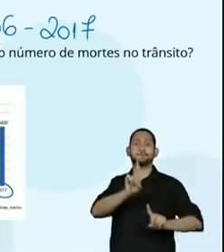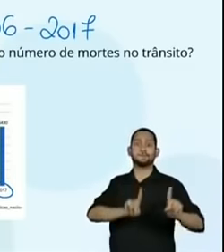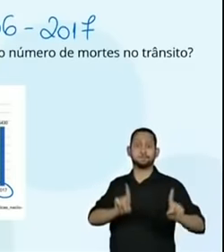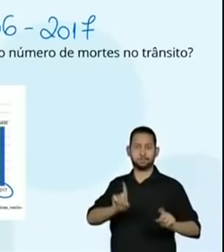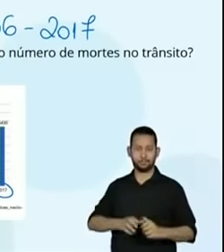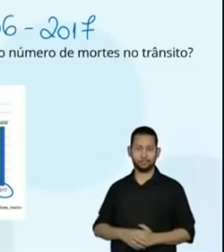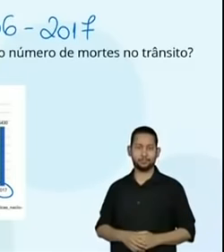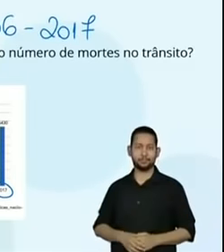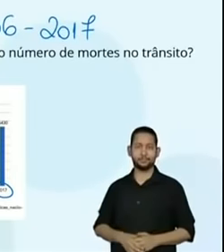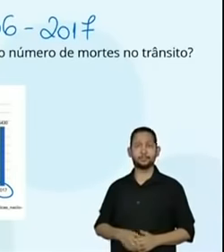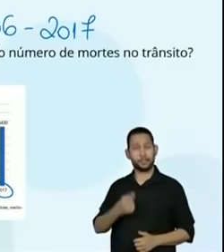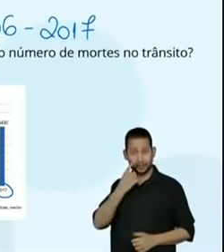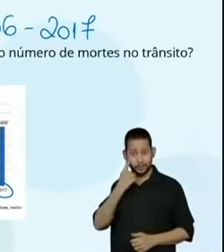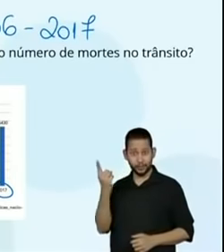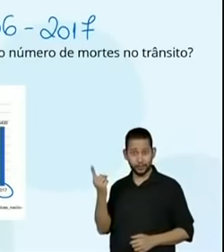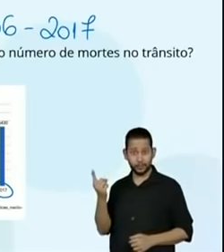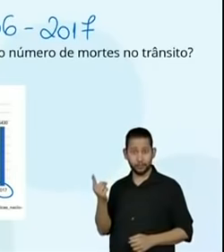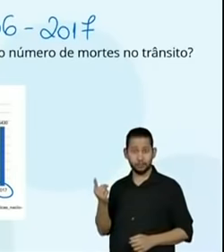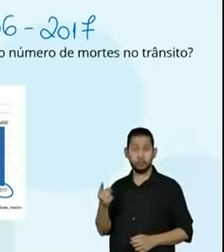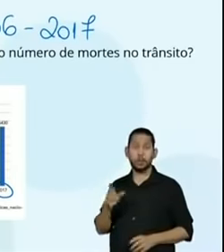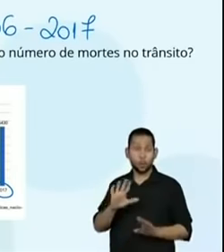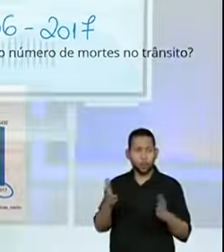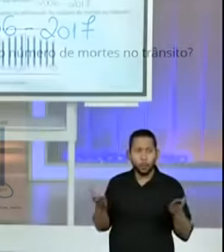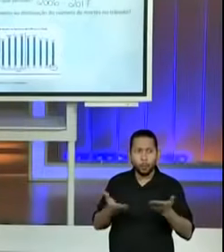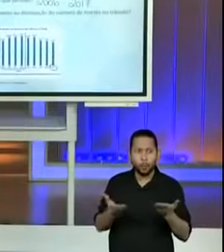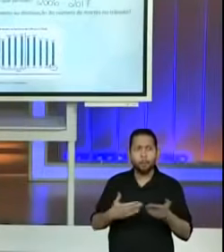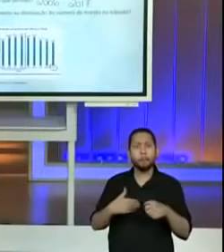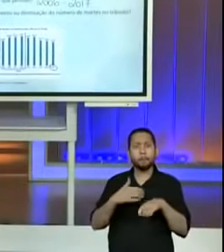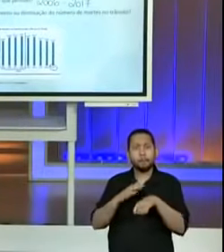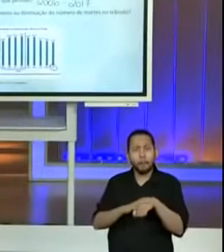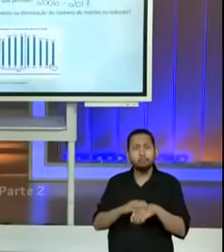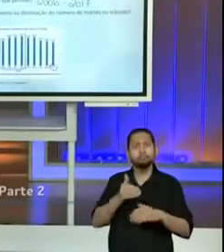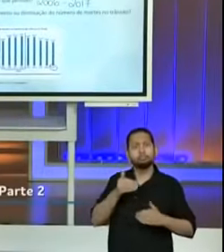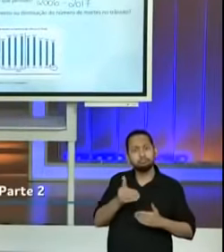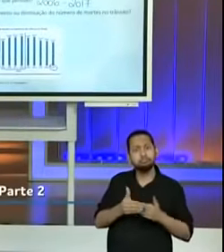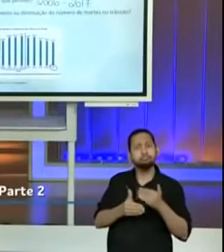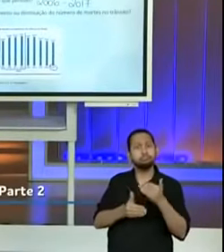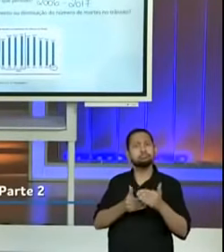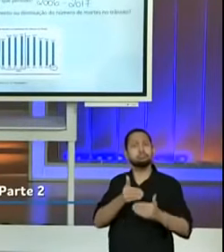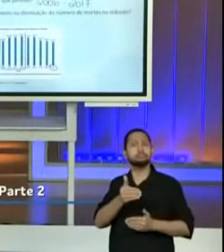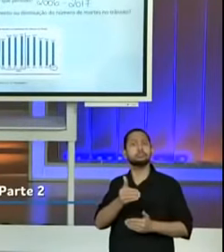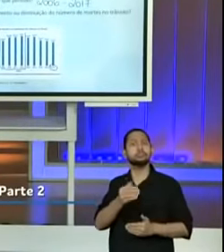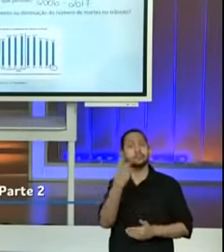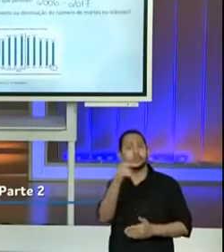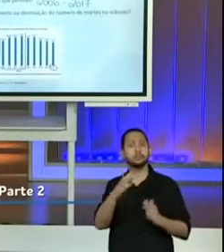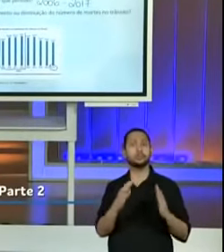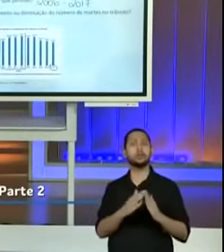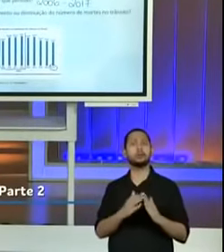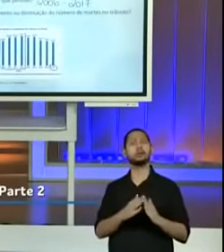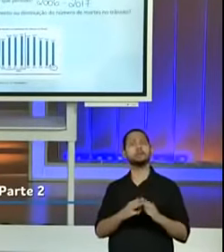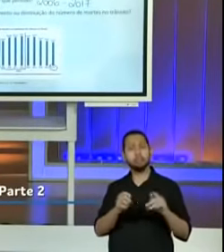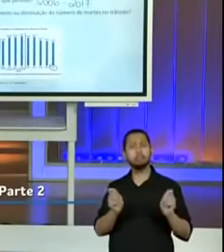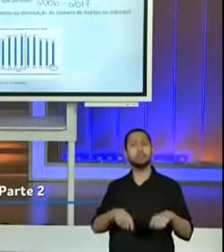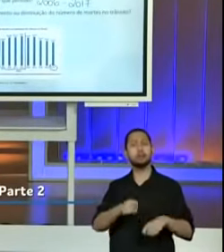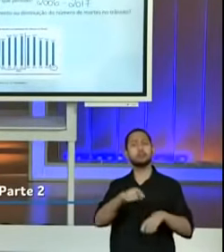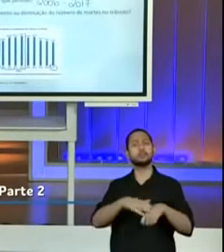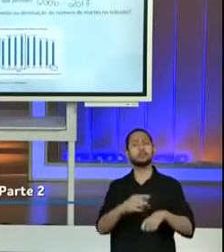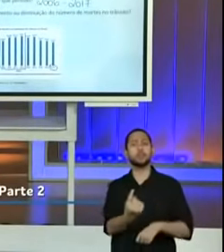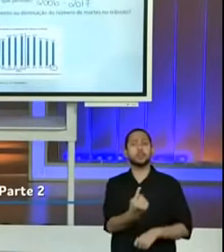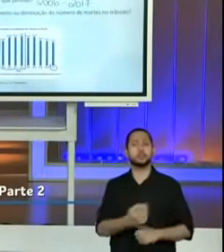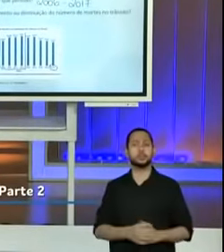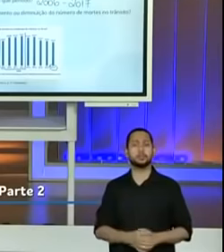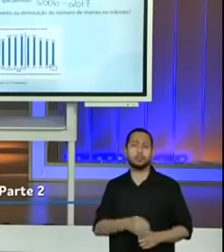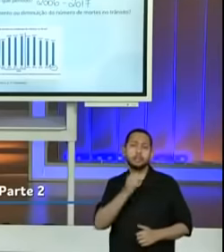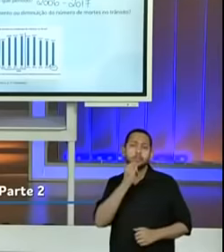E, pessoal, esse movimento que eu estou fazendo aqui ao vivo para vocês é um movimento que vocês têm que fazer em casa, tá? Então, você está lá fazendo